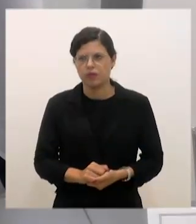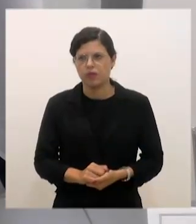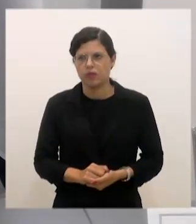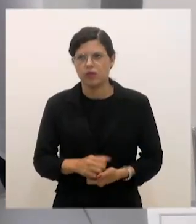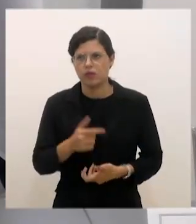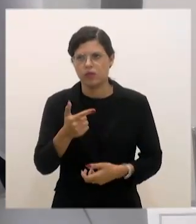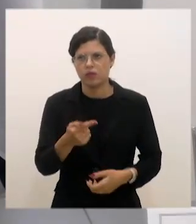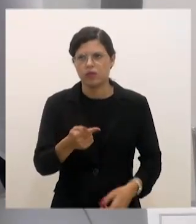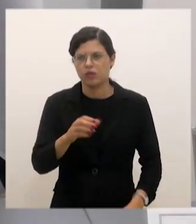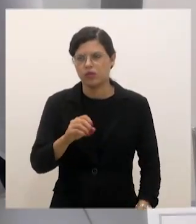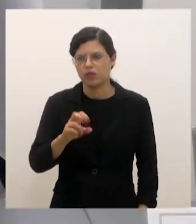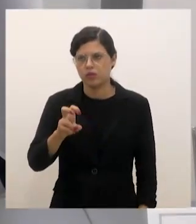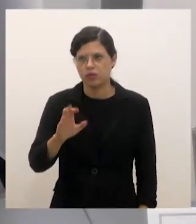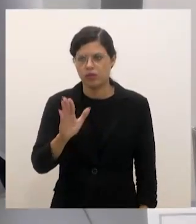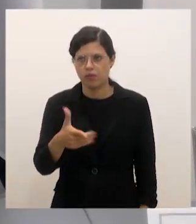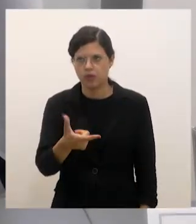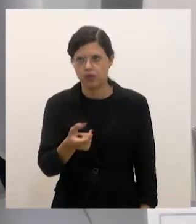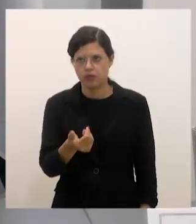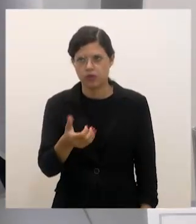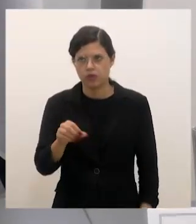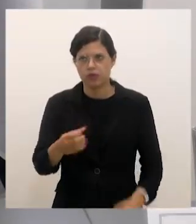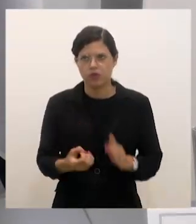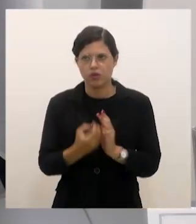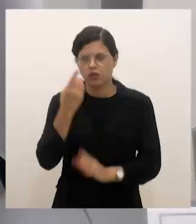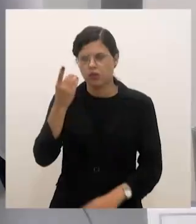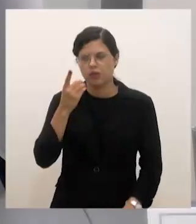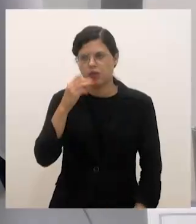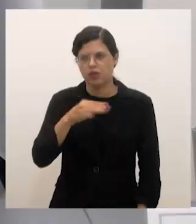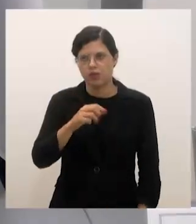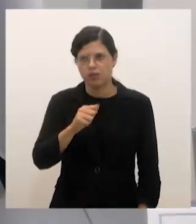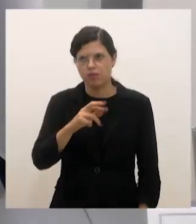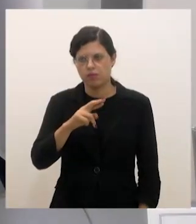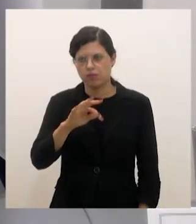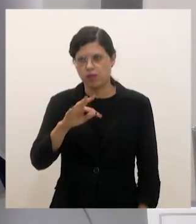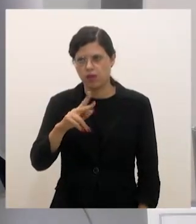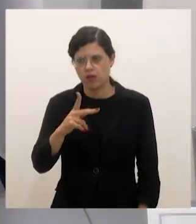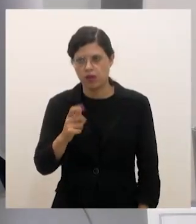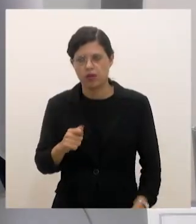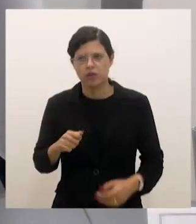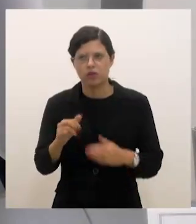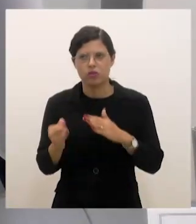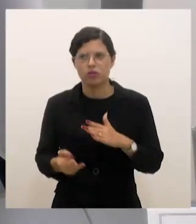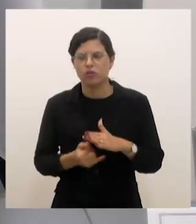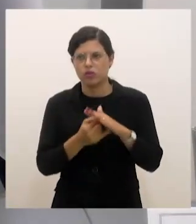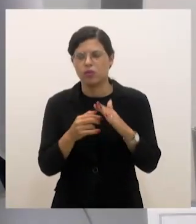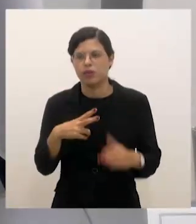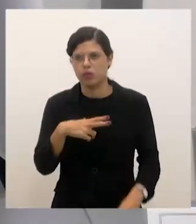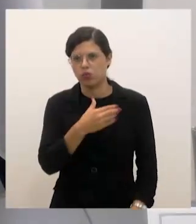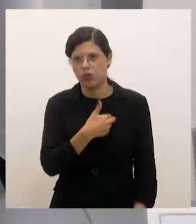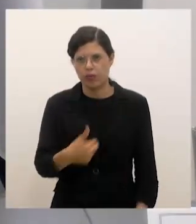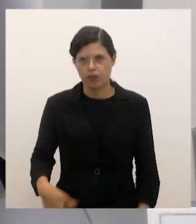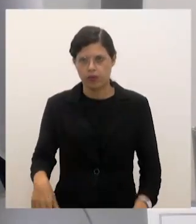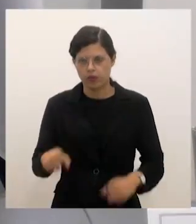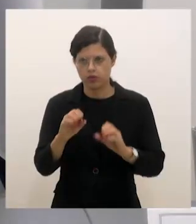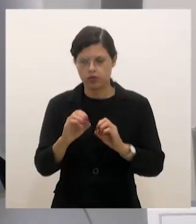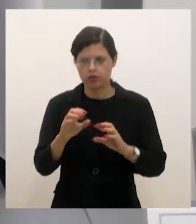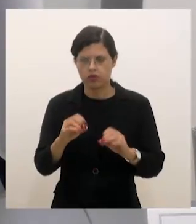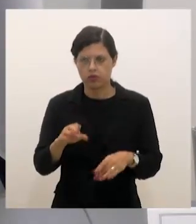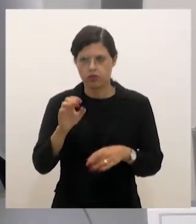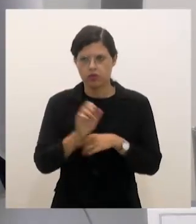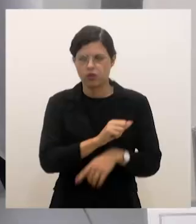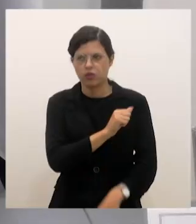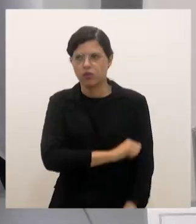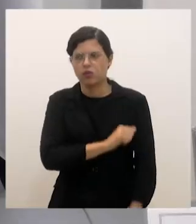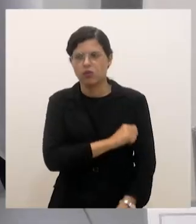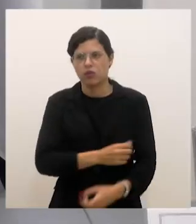Projeto de Lei 705 de 2019, de autoria da deputada Marta Rocha, que estabelece que as instituições privadas e públicas de ensino, no âmbito do Estado do Rio de